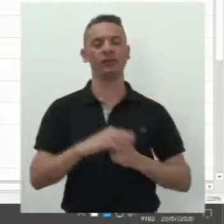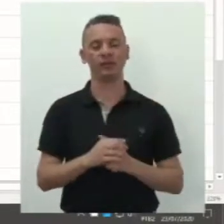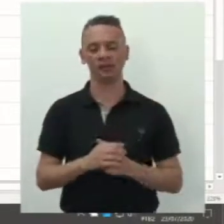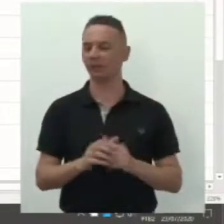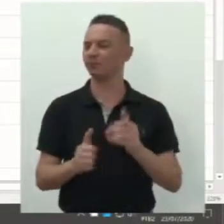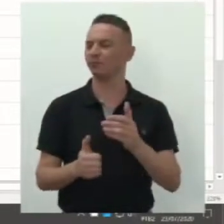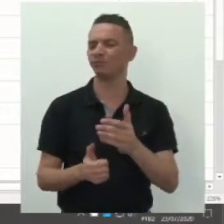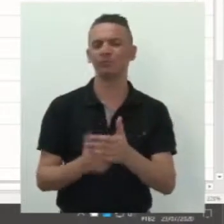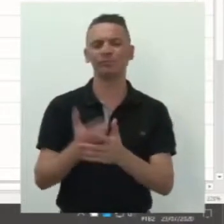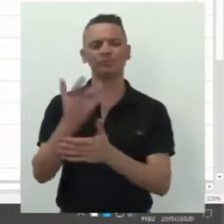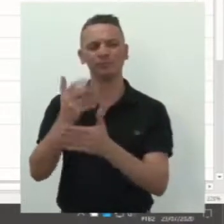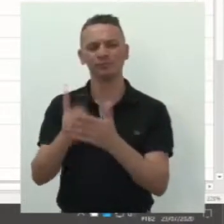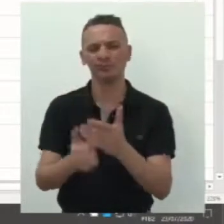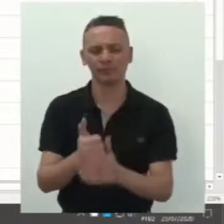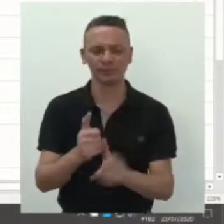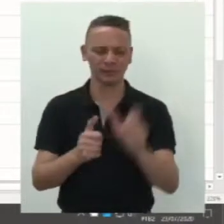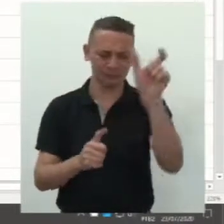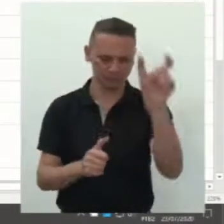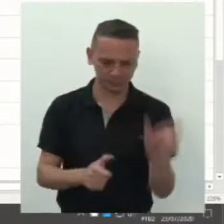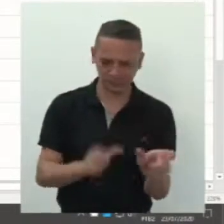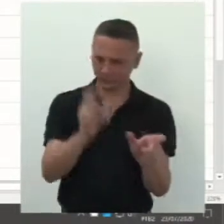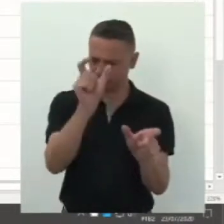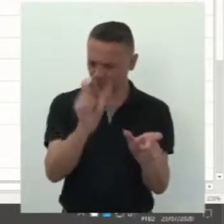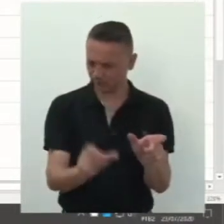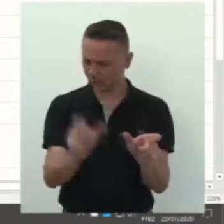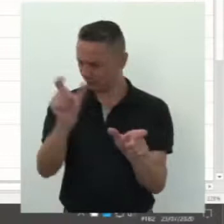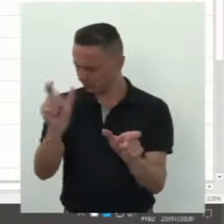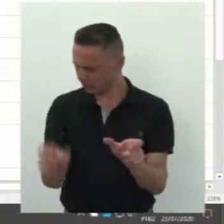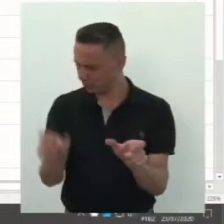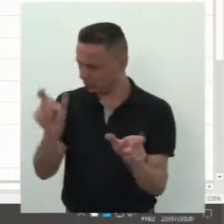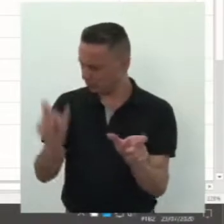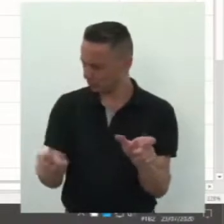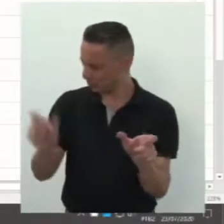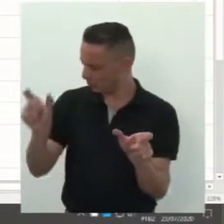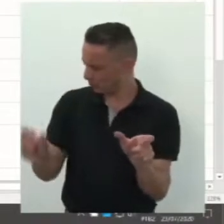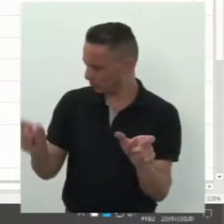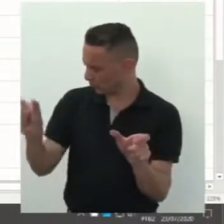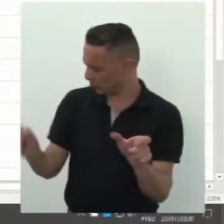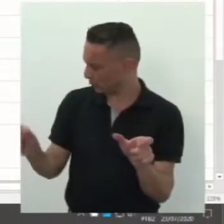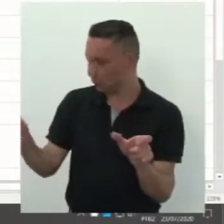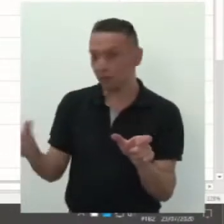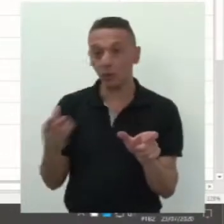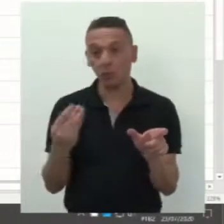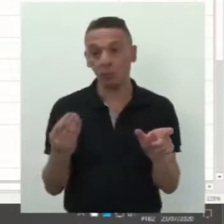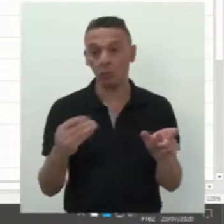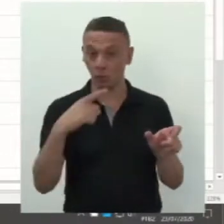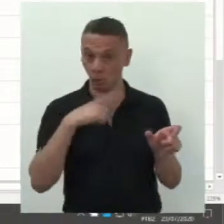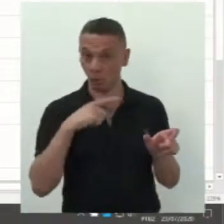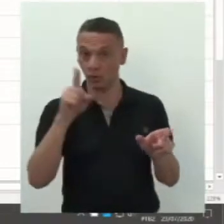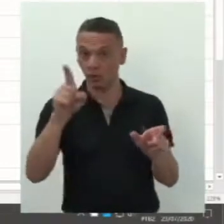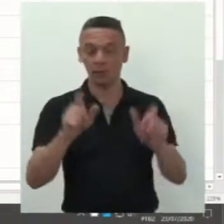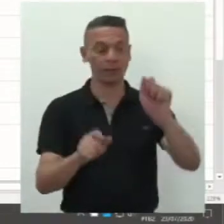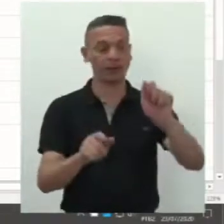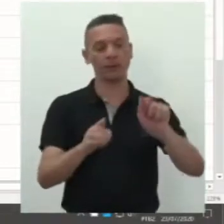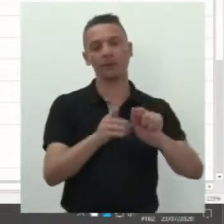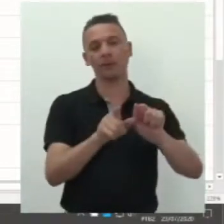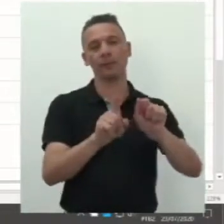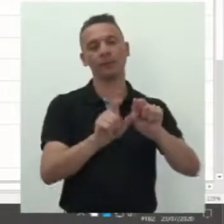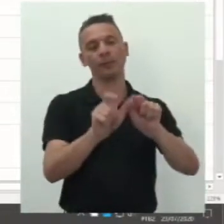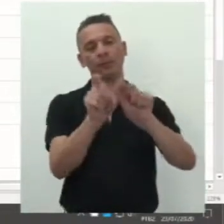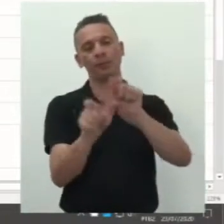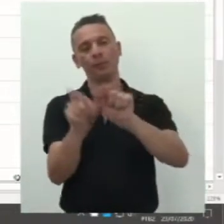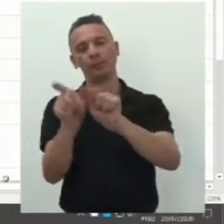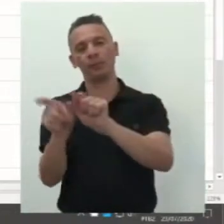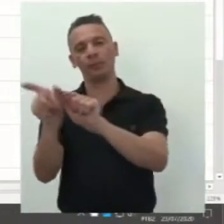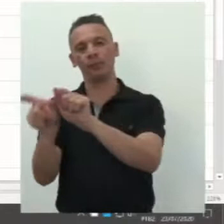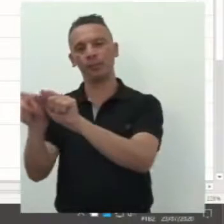várias colunas, né, e eu tiver que orientar o meu preenchimento à linha, então eu